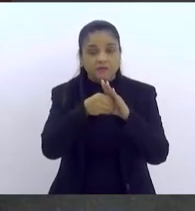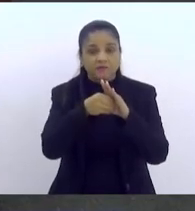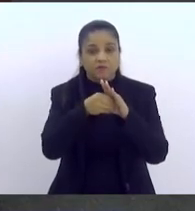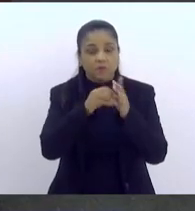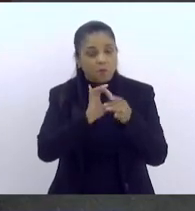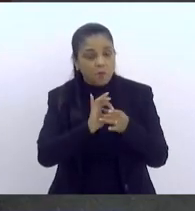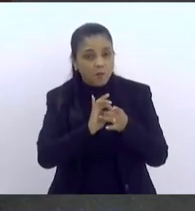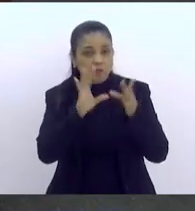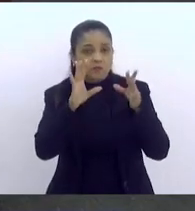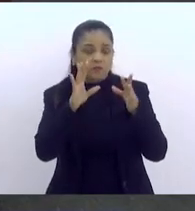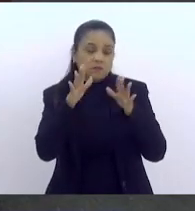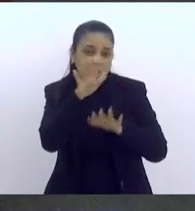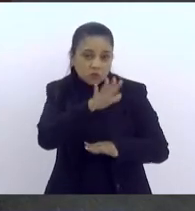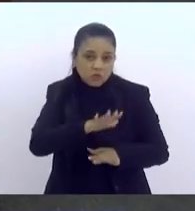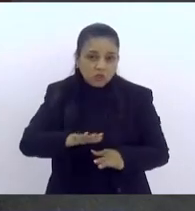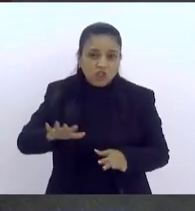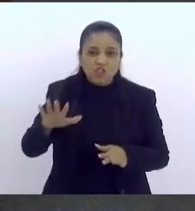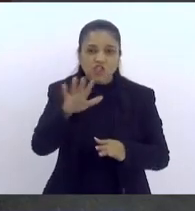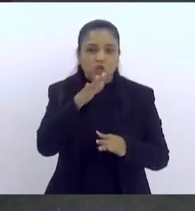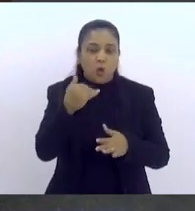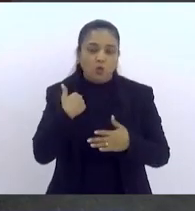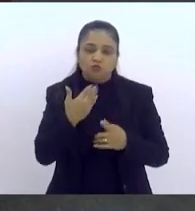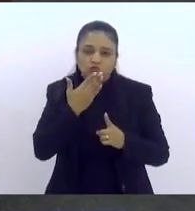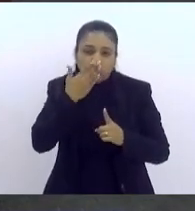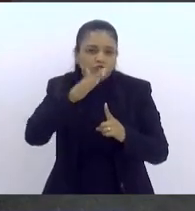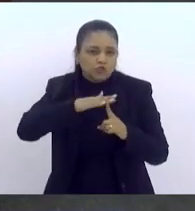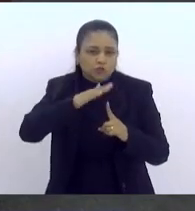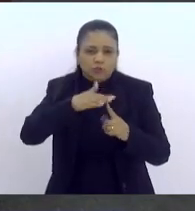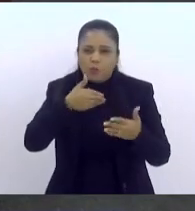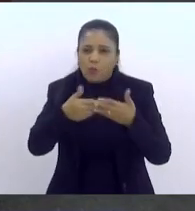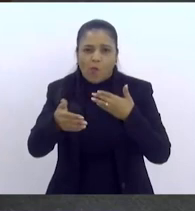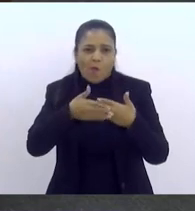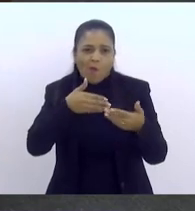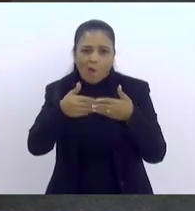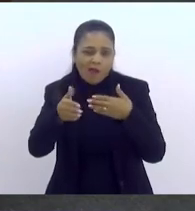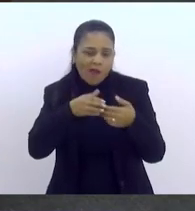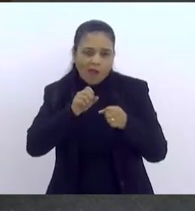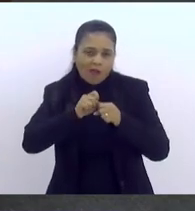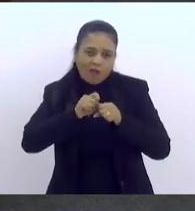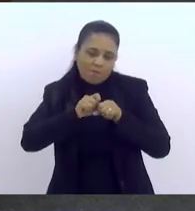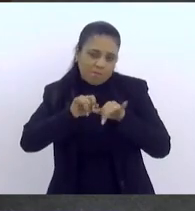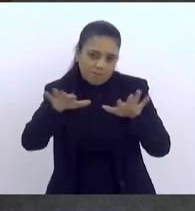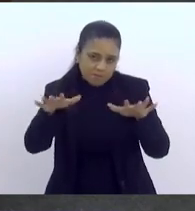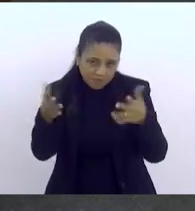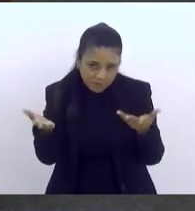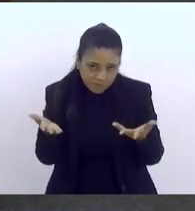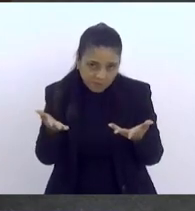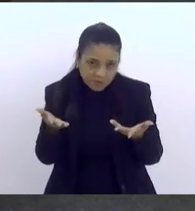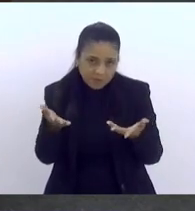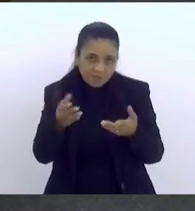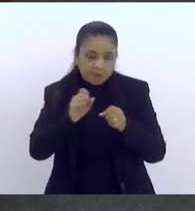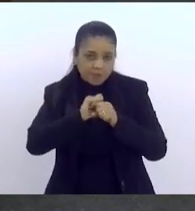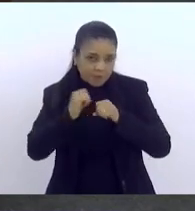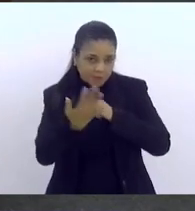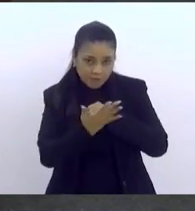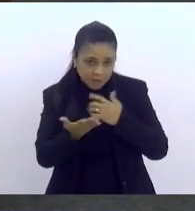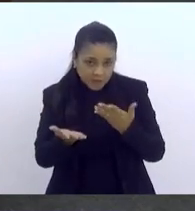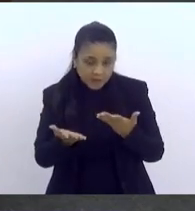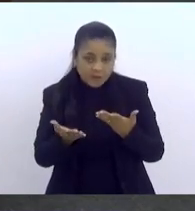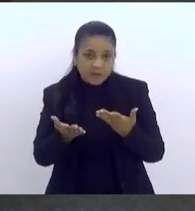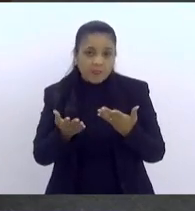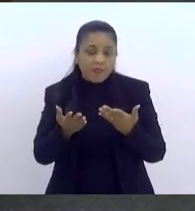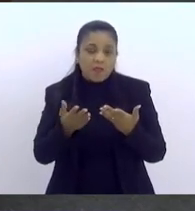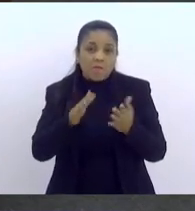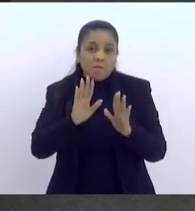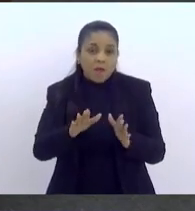autorização genérica para qualquer tipo de endemia, etc., etc. Mas também não cabe, senhor presidente,